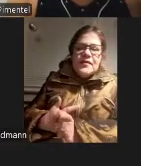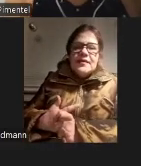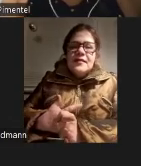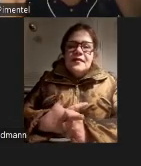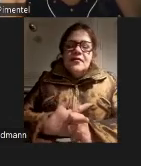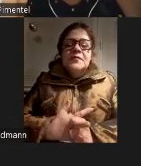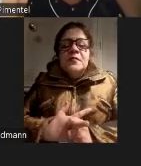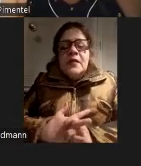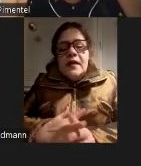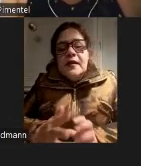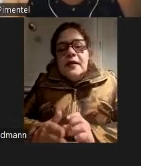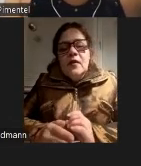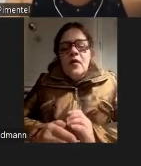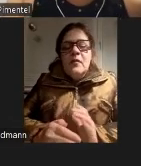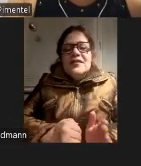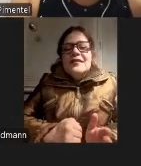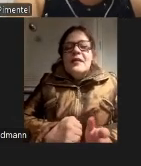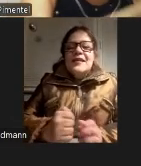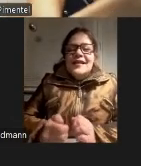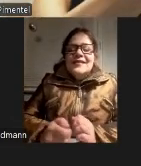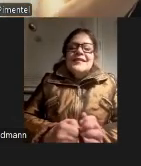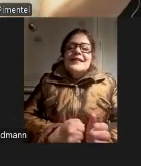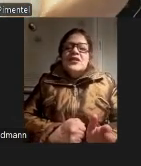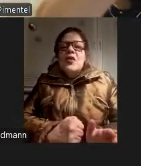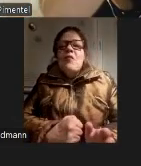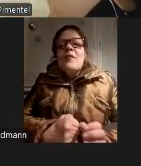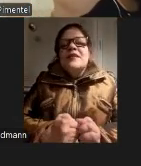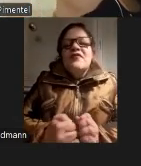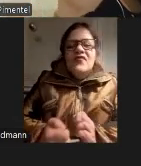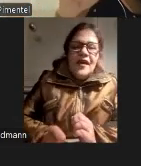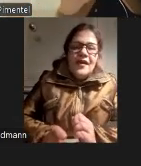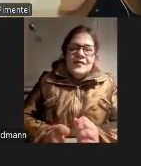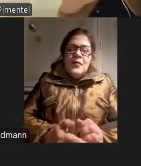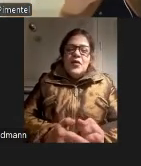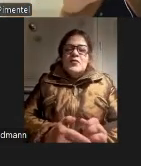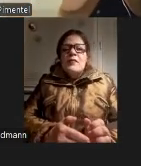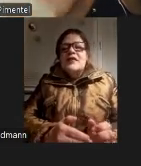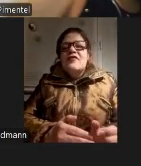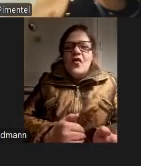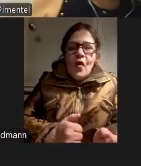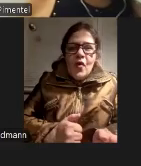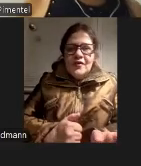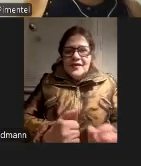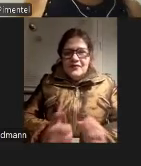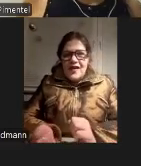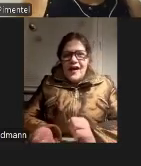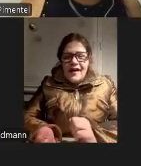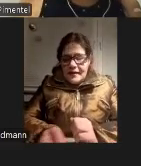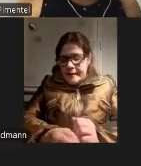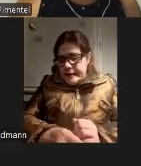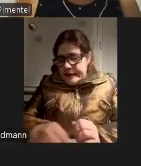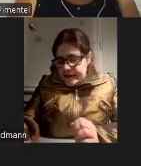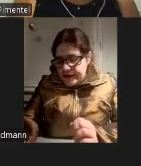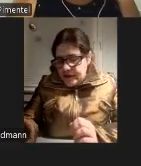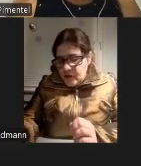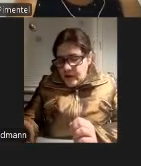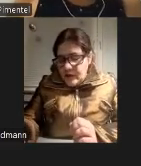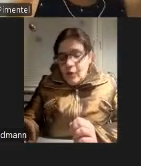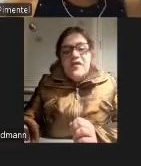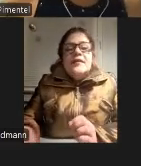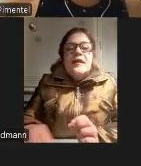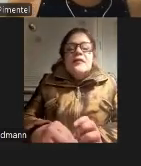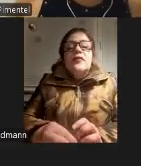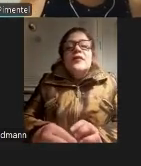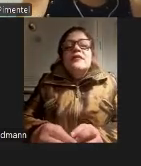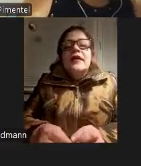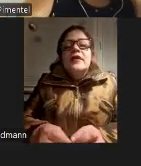pouco esquecido. E como a gente sabe que nas ciências tem um momento que vem, depois um momento que volta e que vai, então